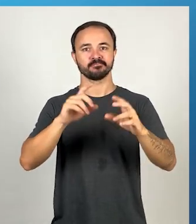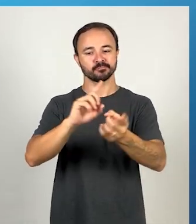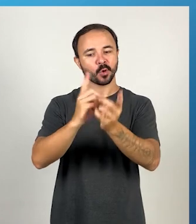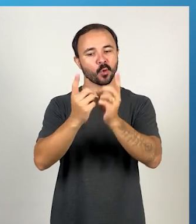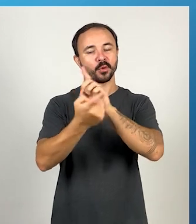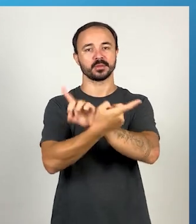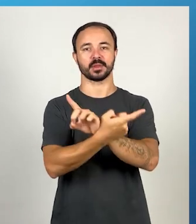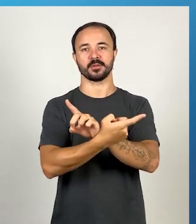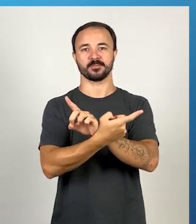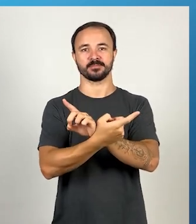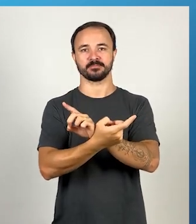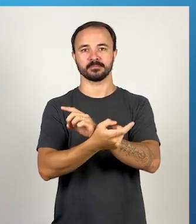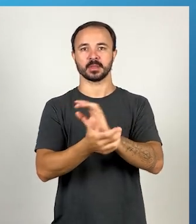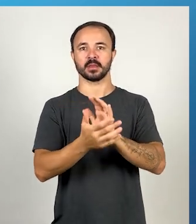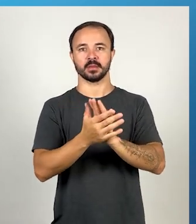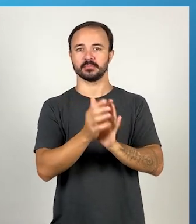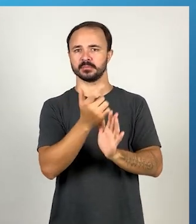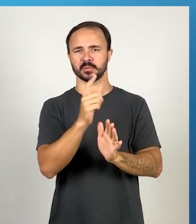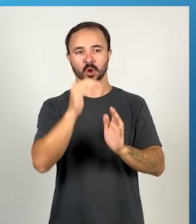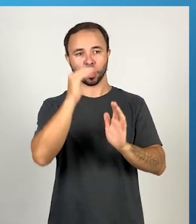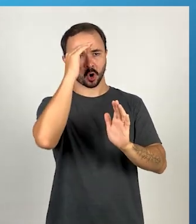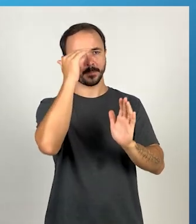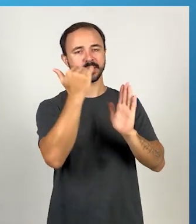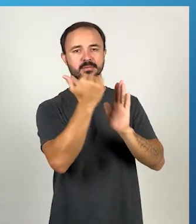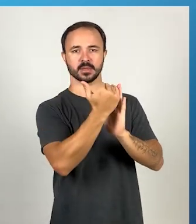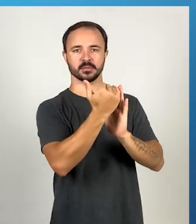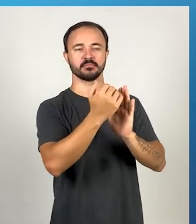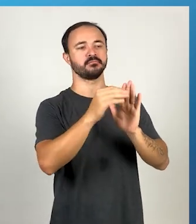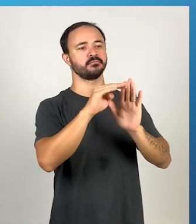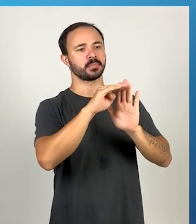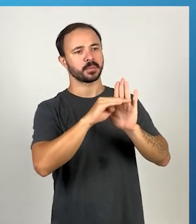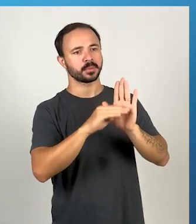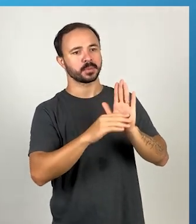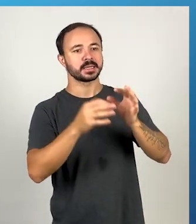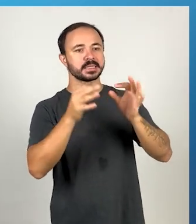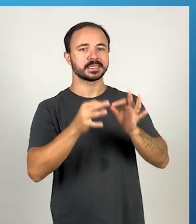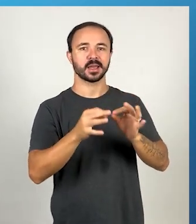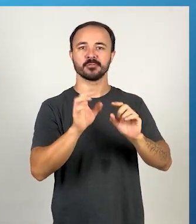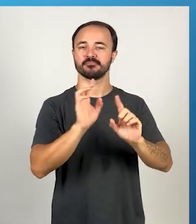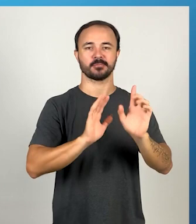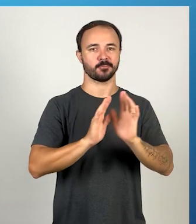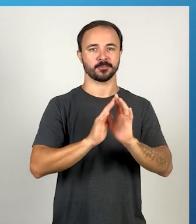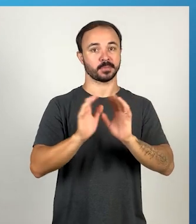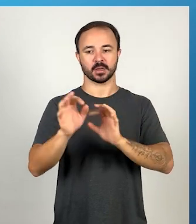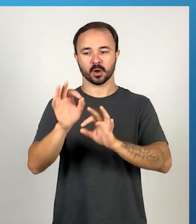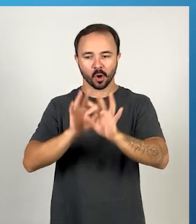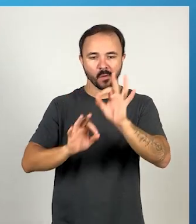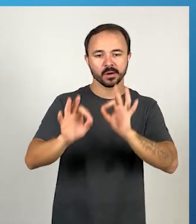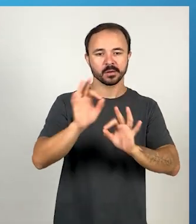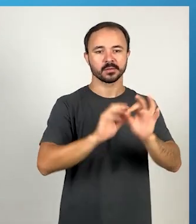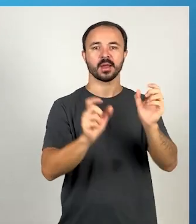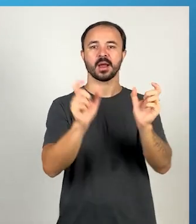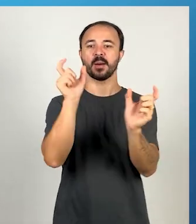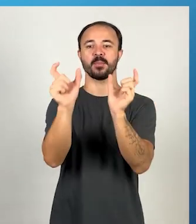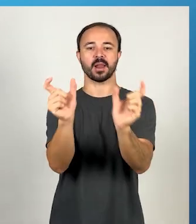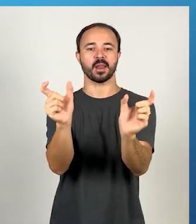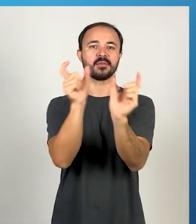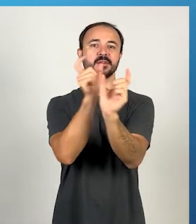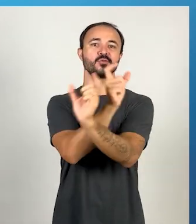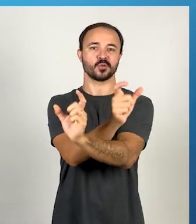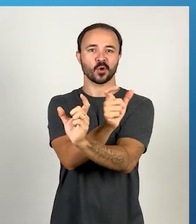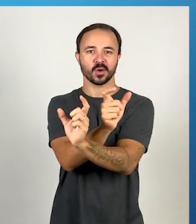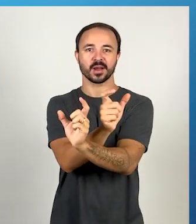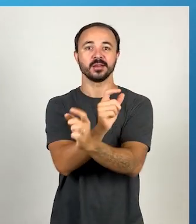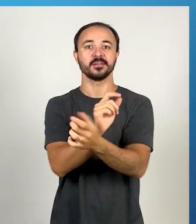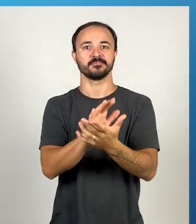padrão, sujeito, verbos, complementos, as palavras são reorganizadas de forma não usual para enfatizar certos elementos